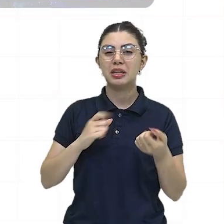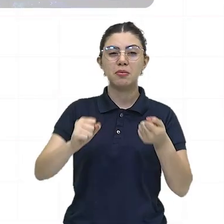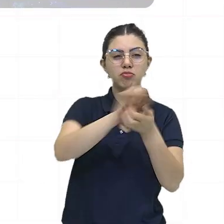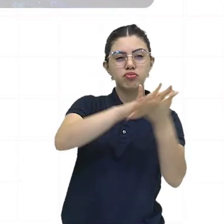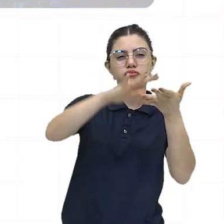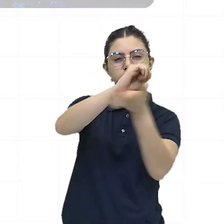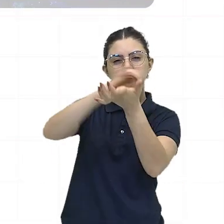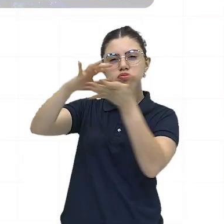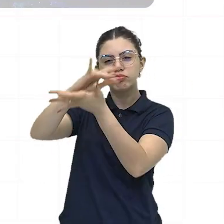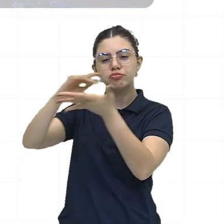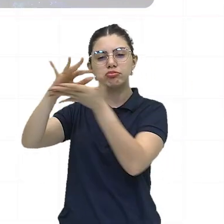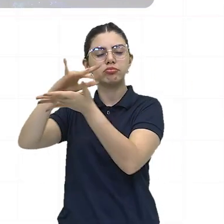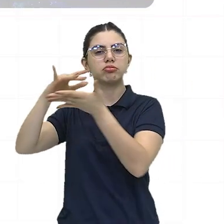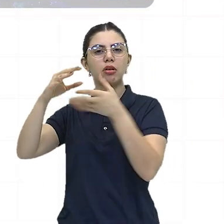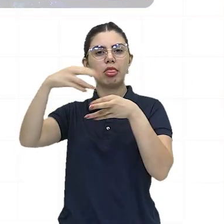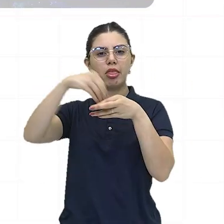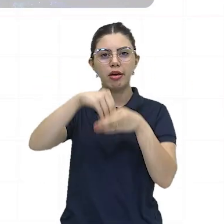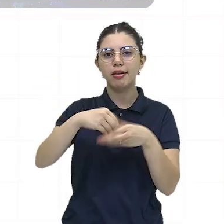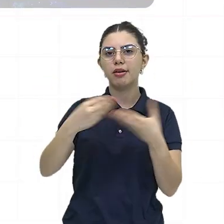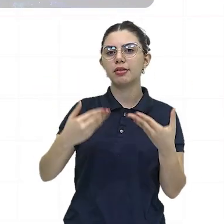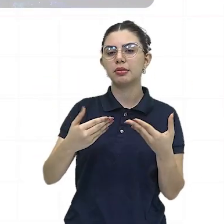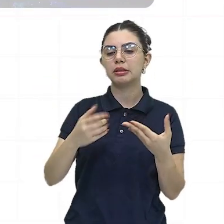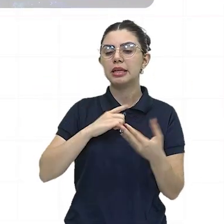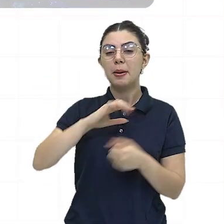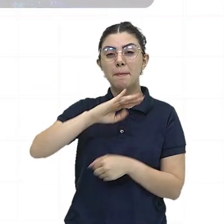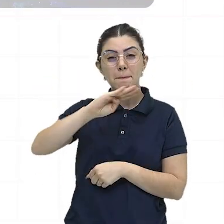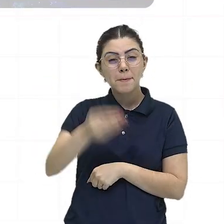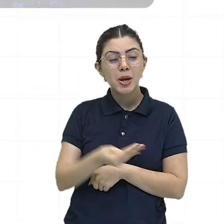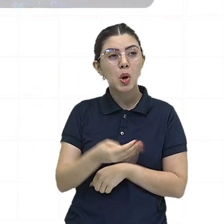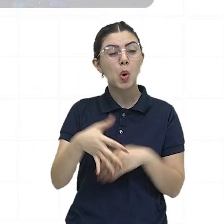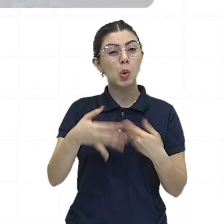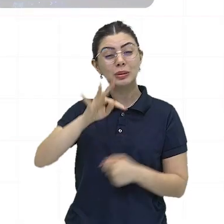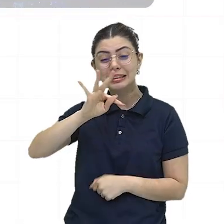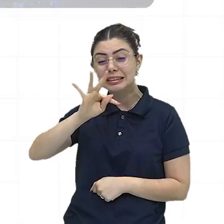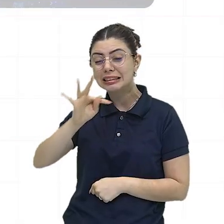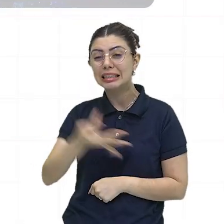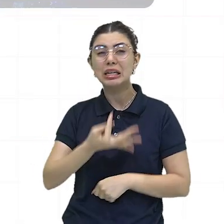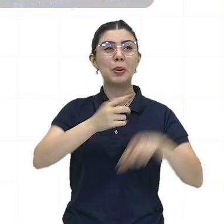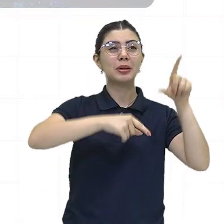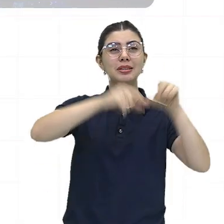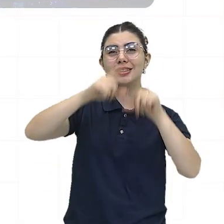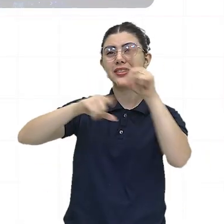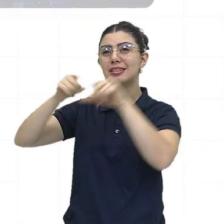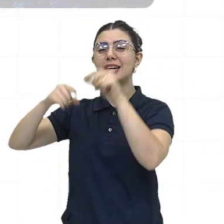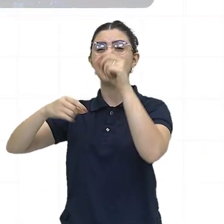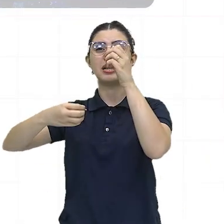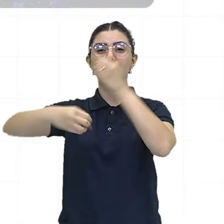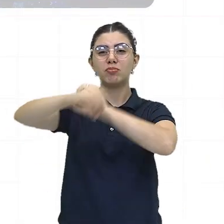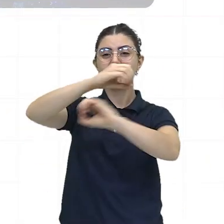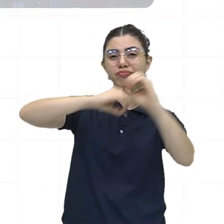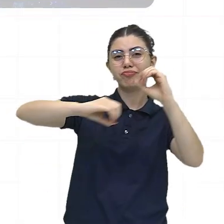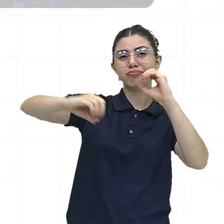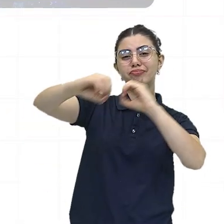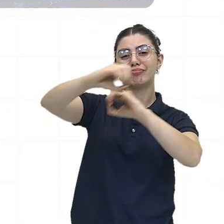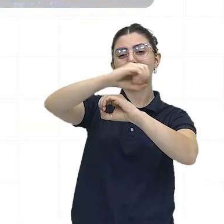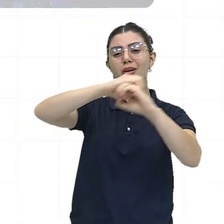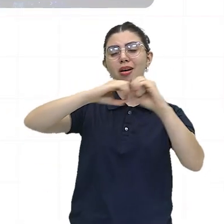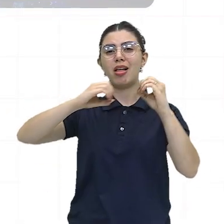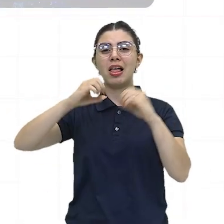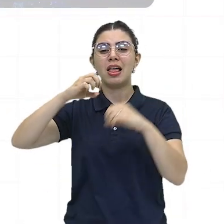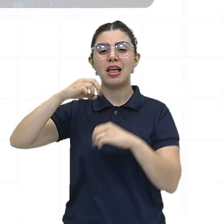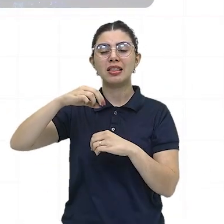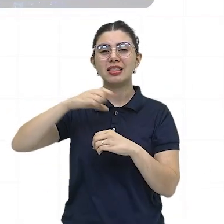galáxias, cada uma delas contendo bilhões ou até trilhões de estrelas, de planetas,